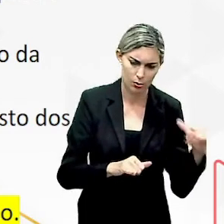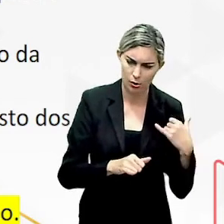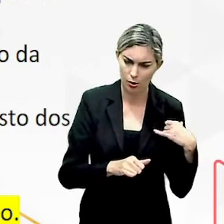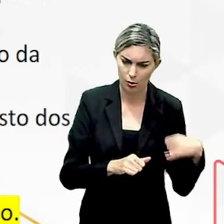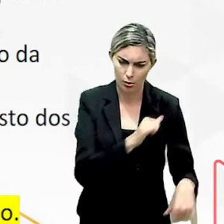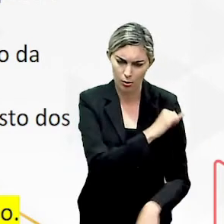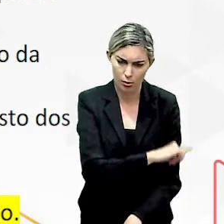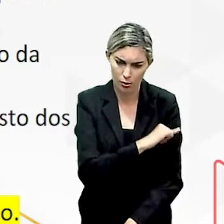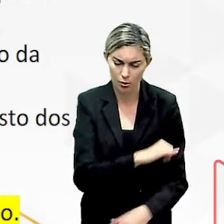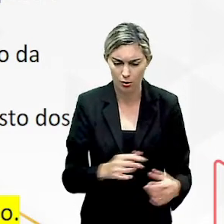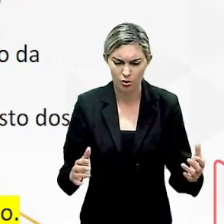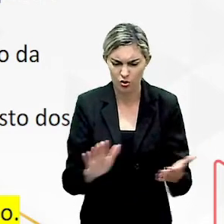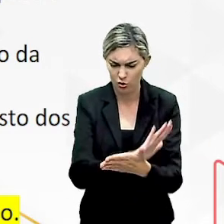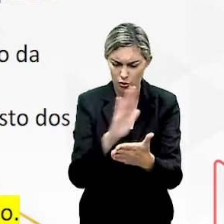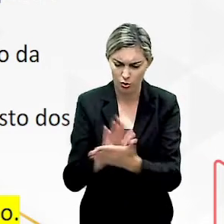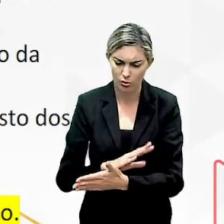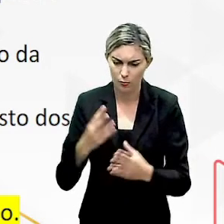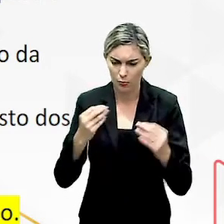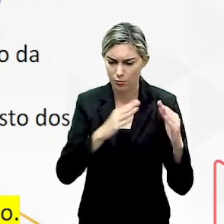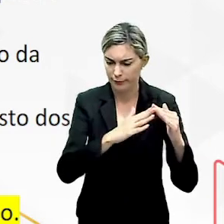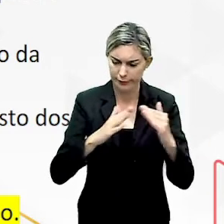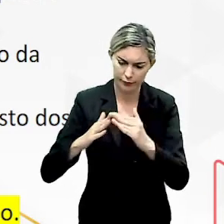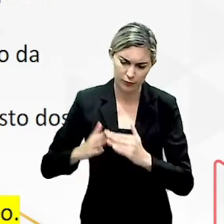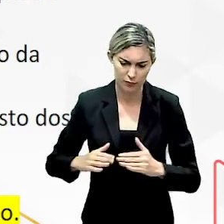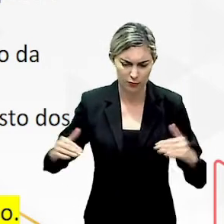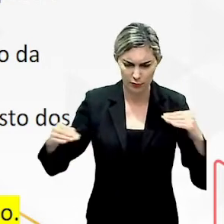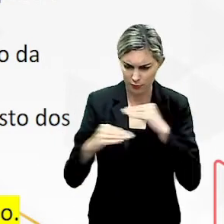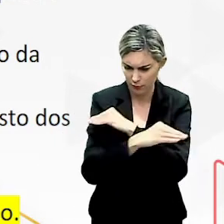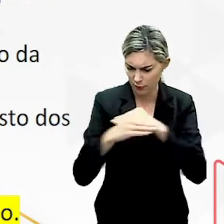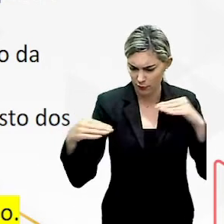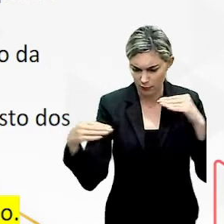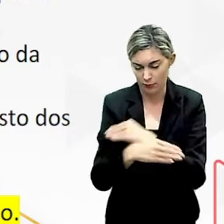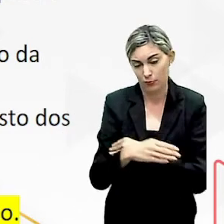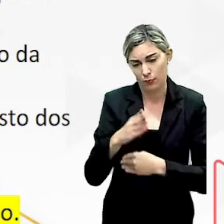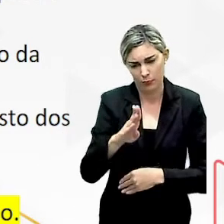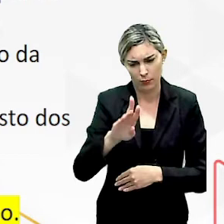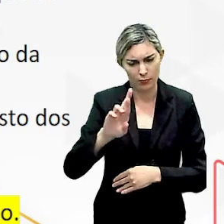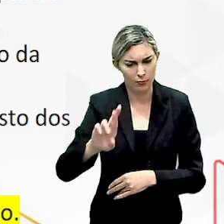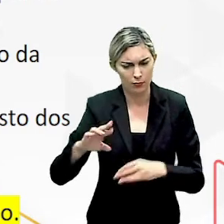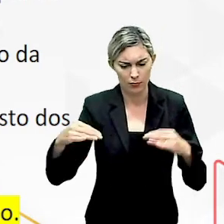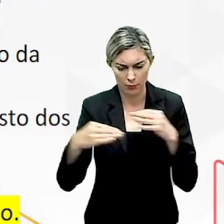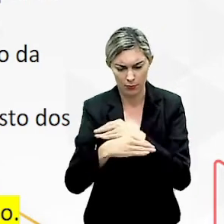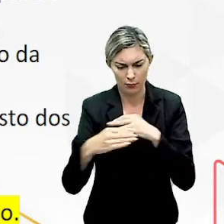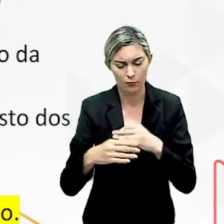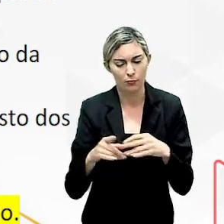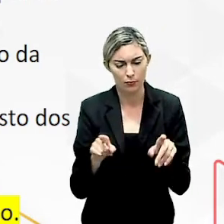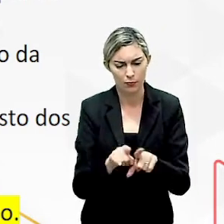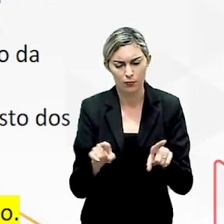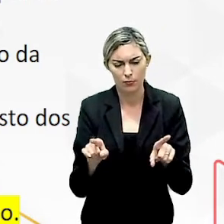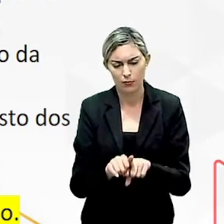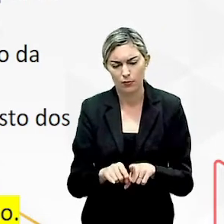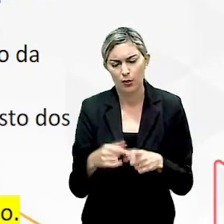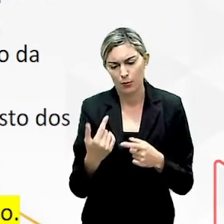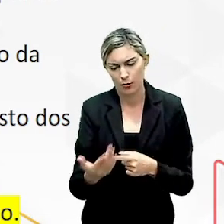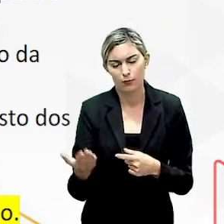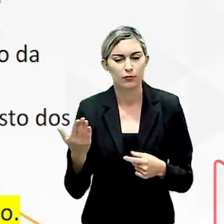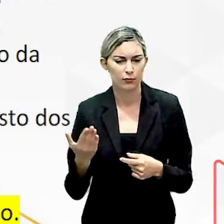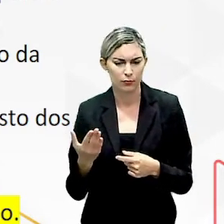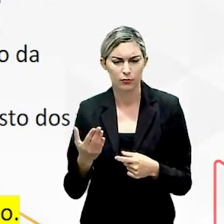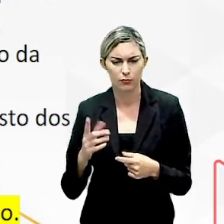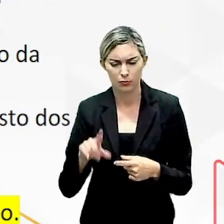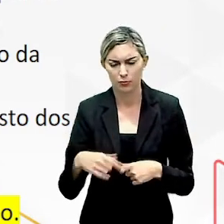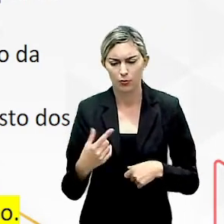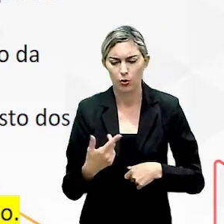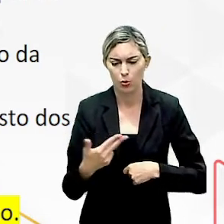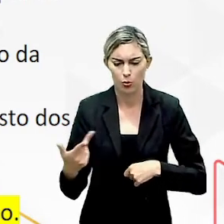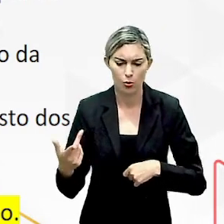muitas casas para que passe essa avenida, né? Essa BR. Vai também, e isso vai ser algo